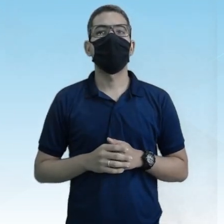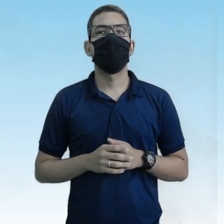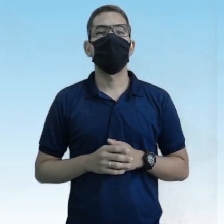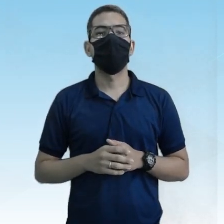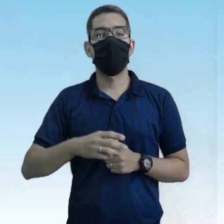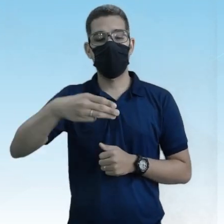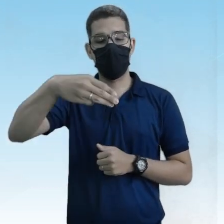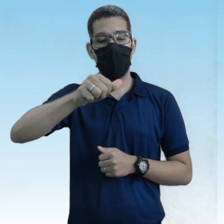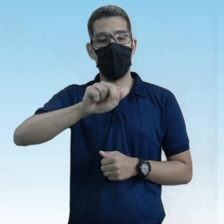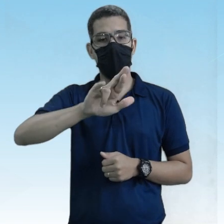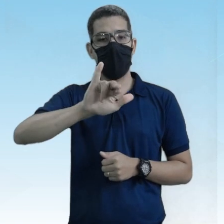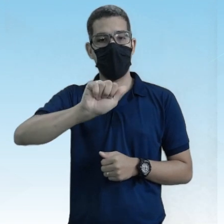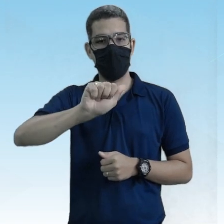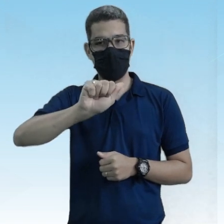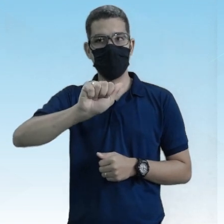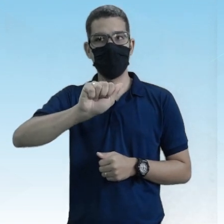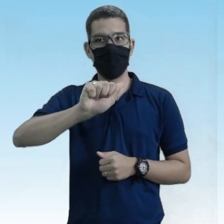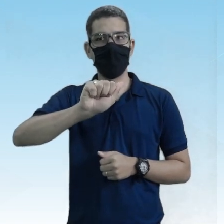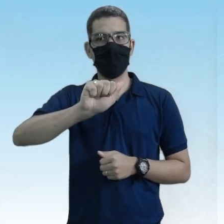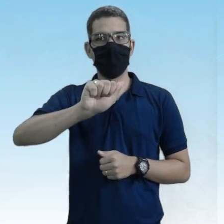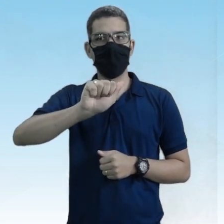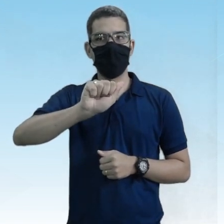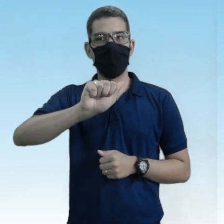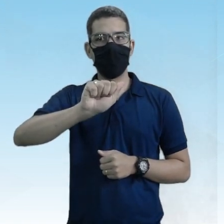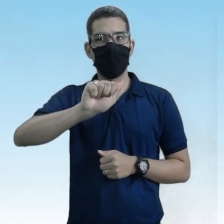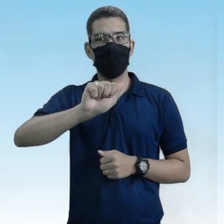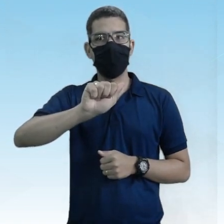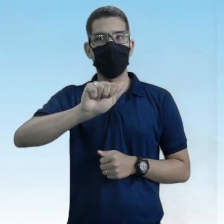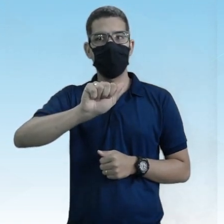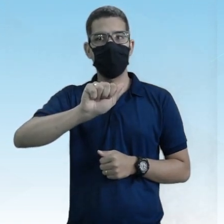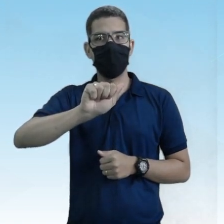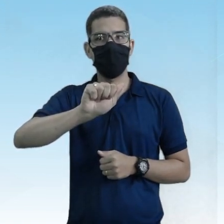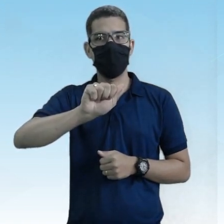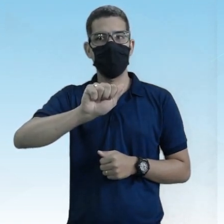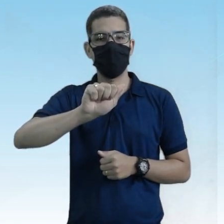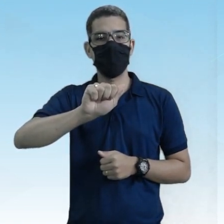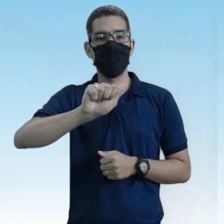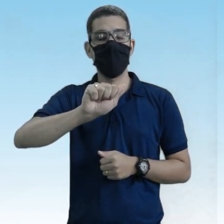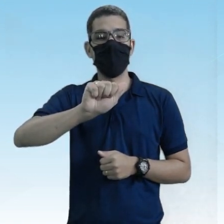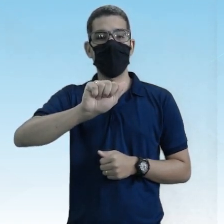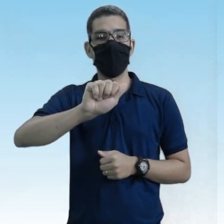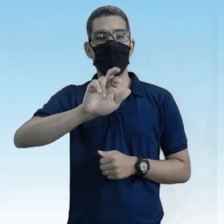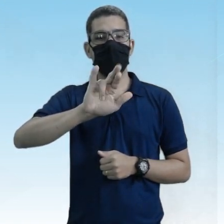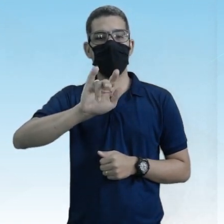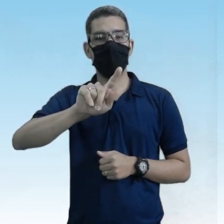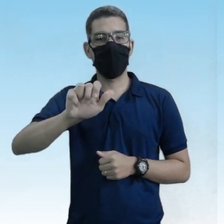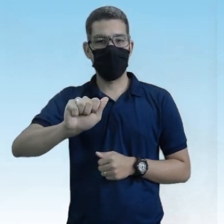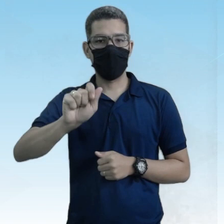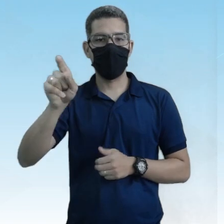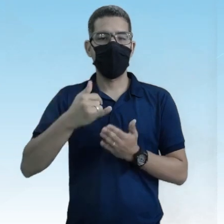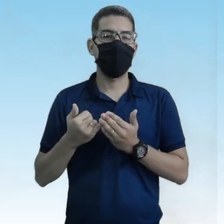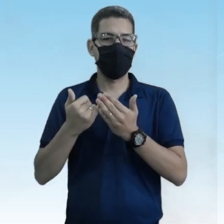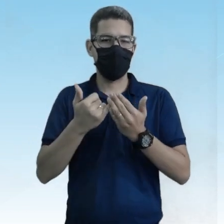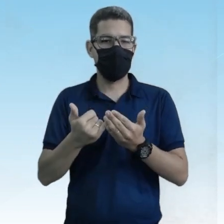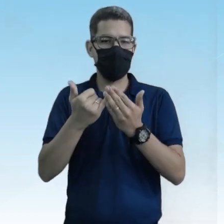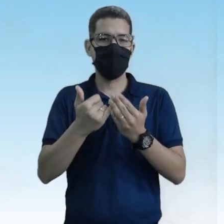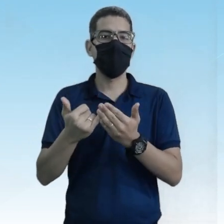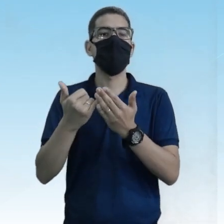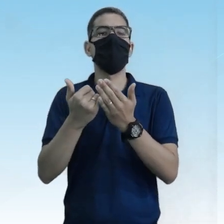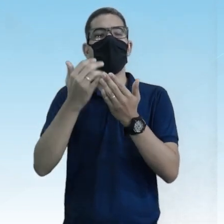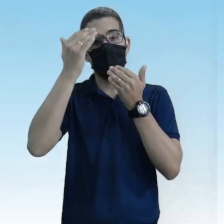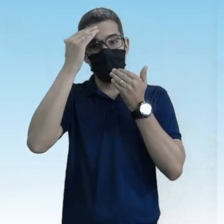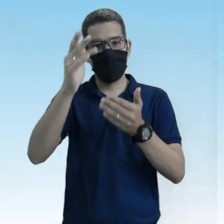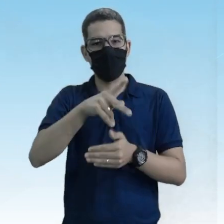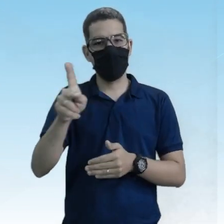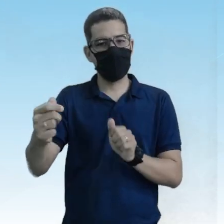Escola Maria e na Isa, em Igaraçu, tá bom? Obrigado pela parceria, viu, professora?